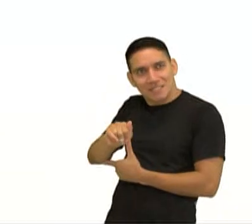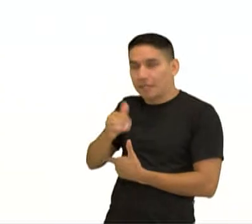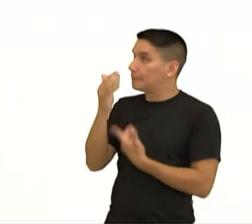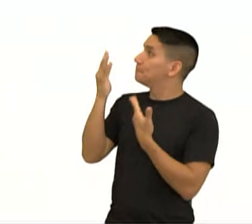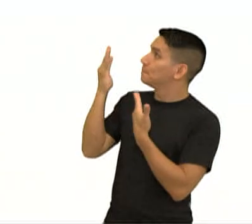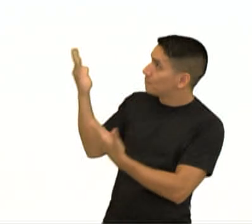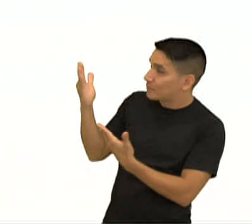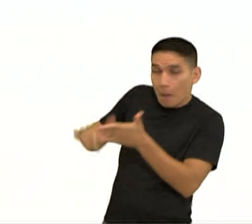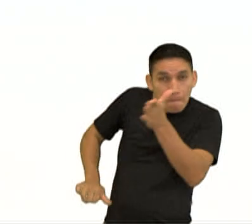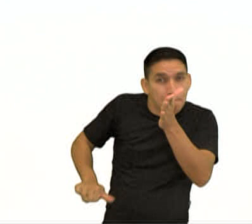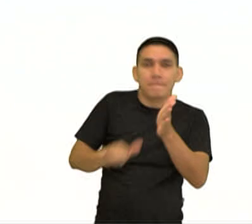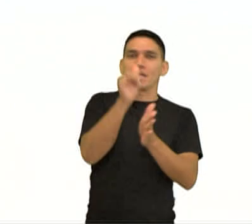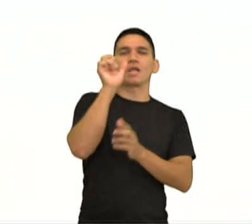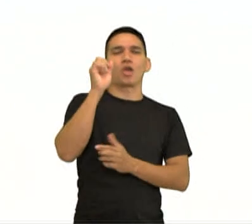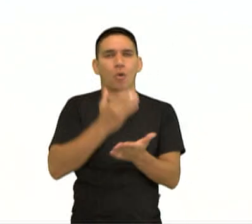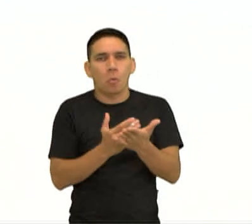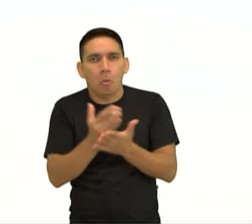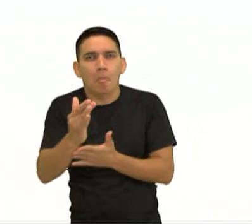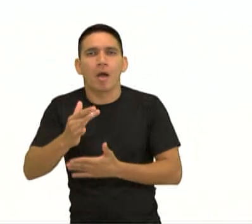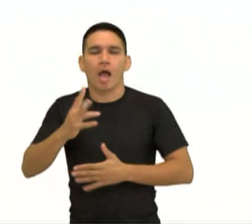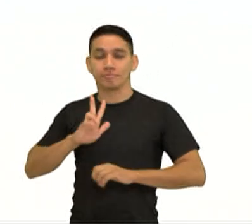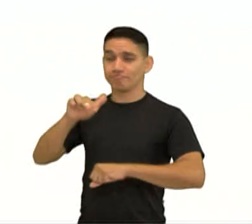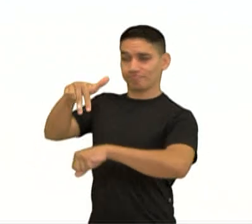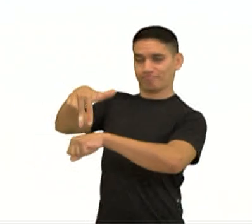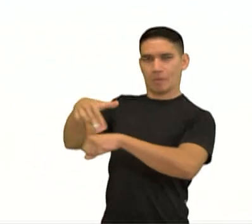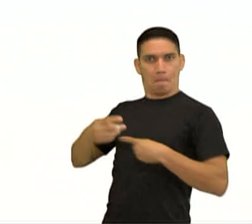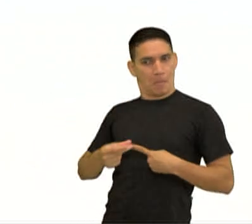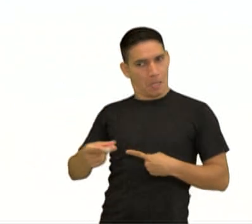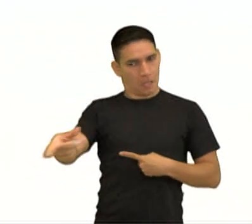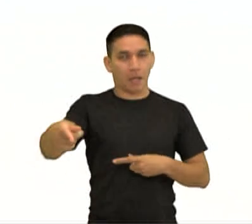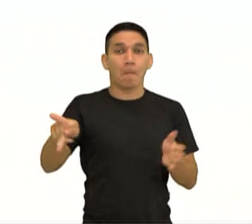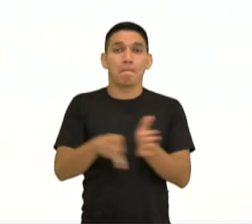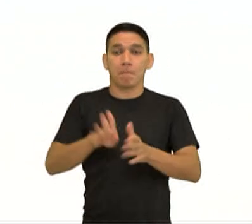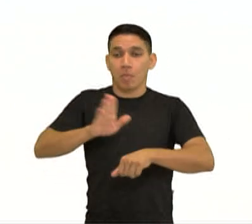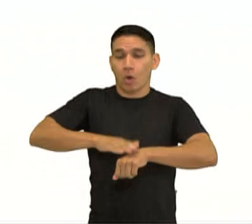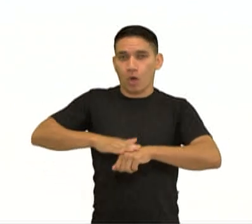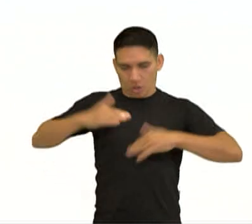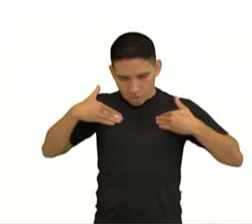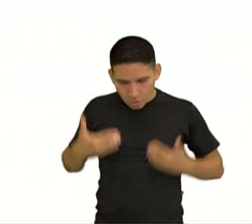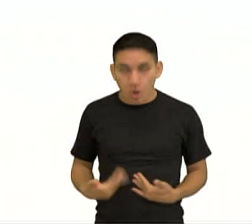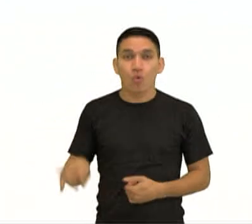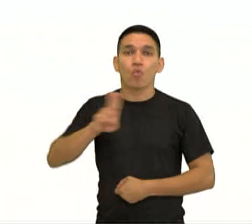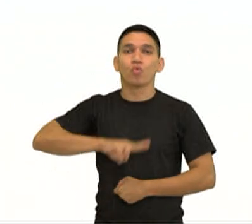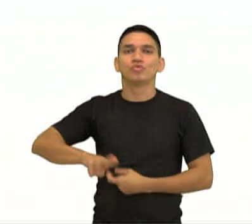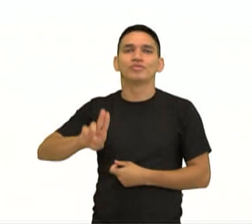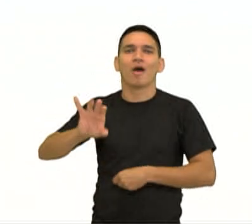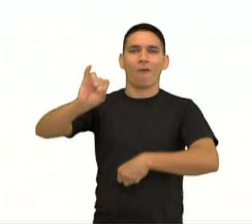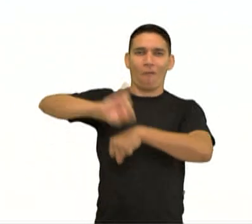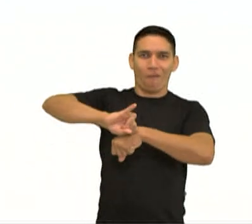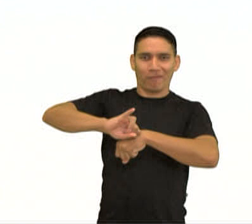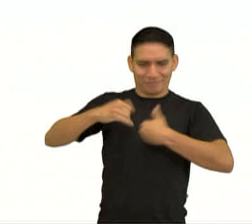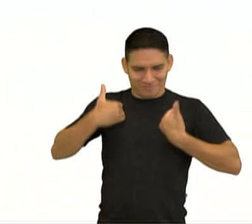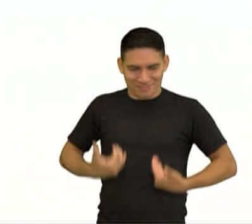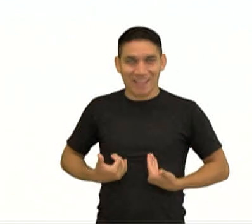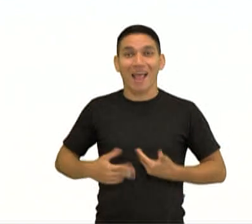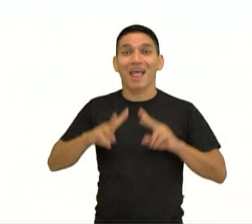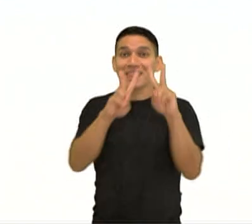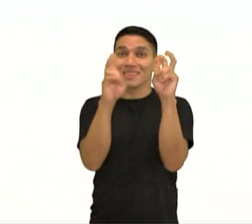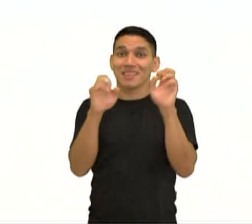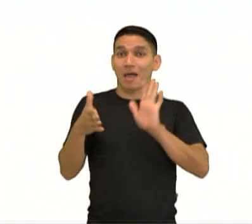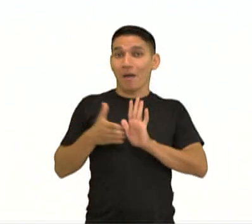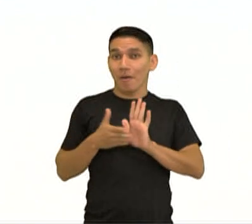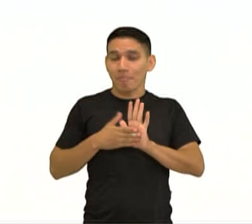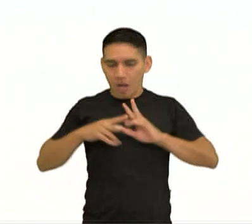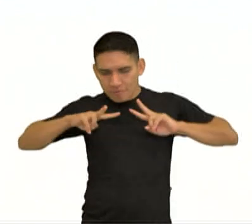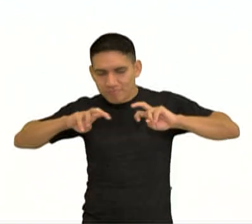arte performativa de longa duração. Marina Abramovic usa o próprio corpo como sujeito e objeto, tema e meio de expressão com a proposta